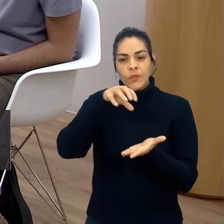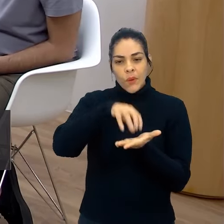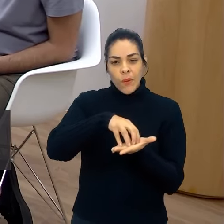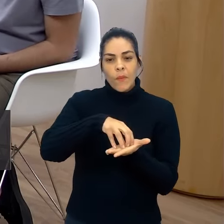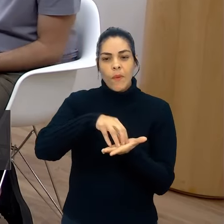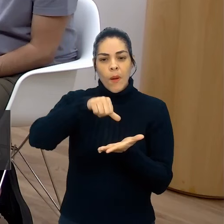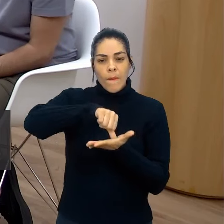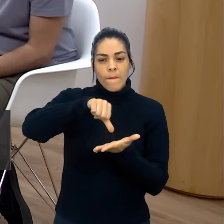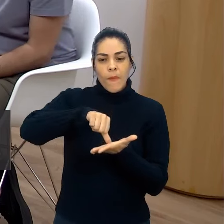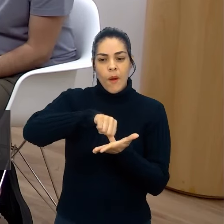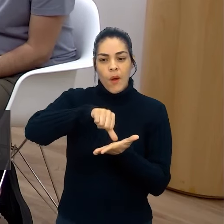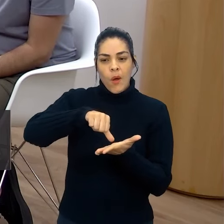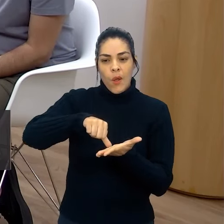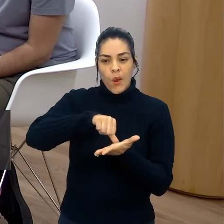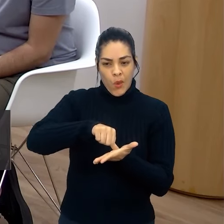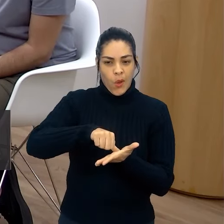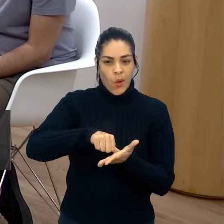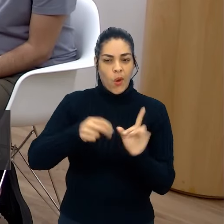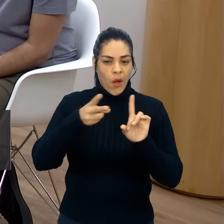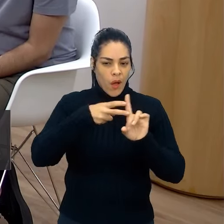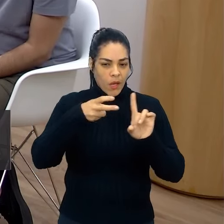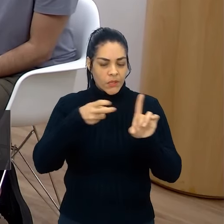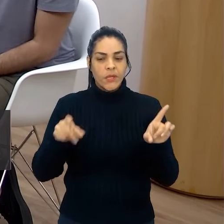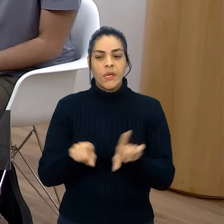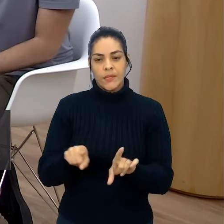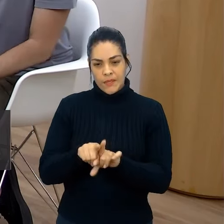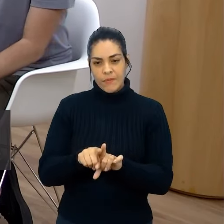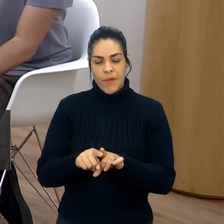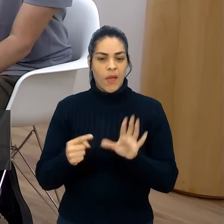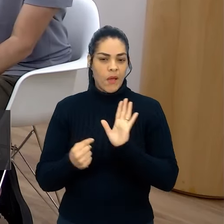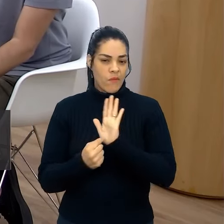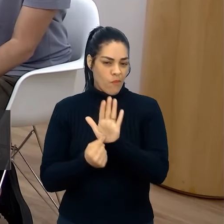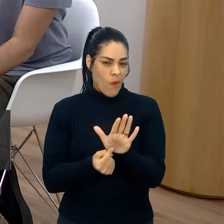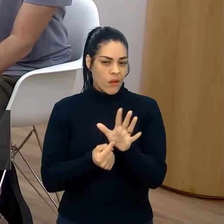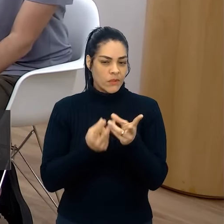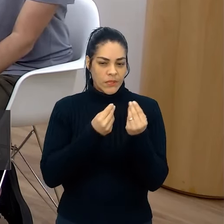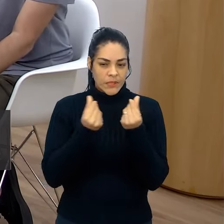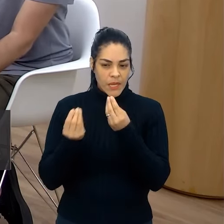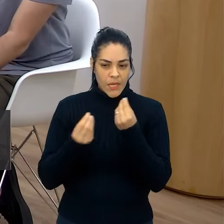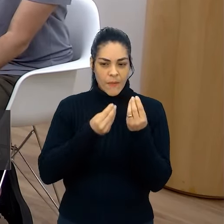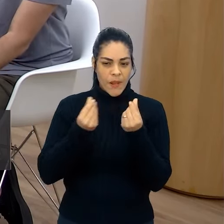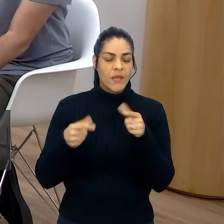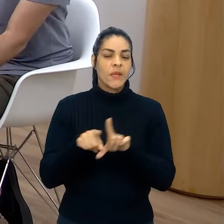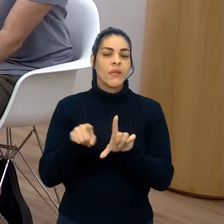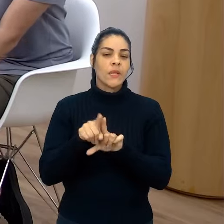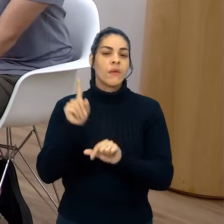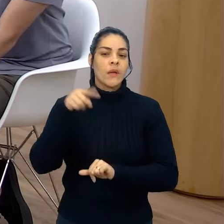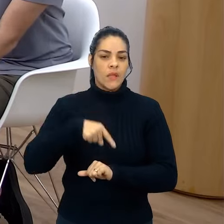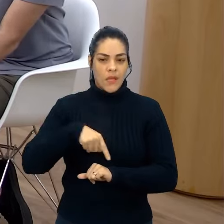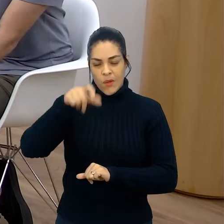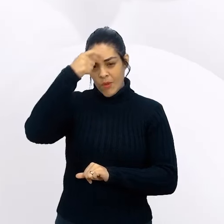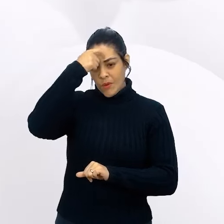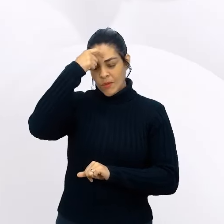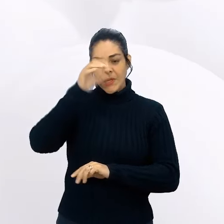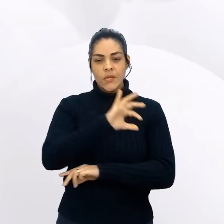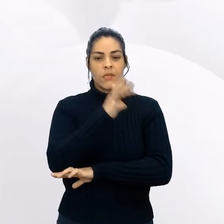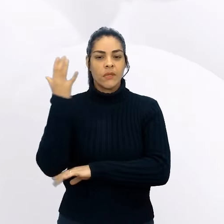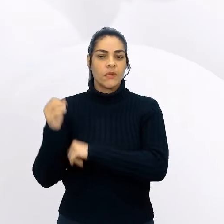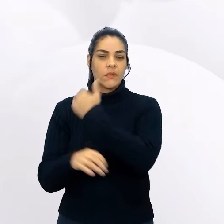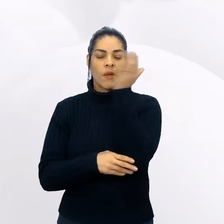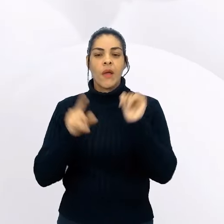indígenas também. Isso. Então, vamos passar uma sensibilização agora, Tiago, aí, que está na consciência ambiental. É